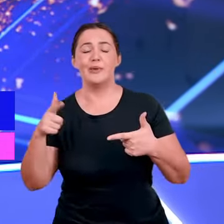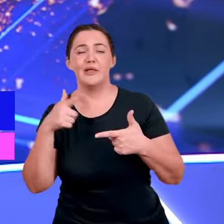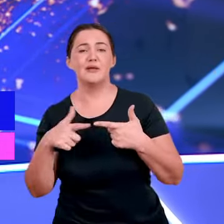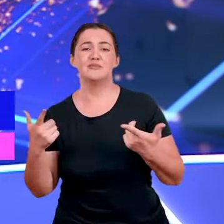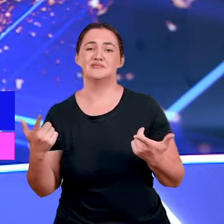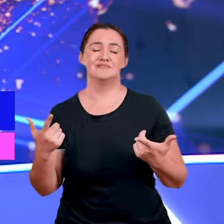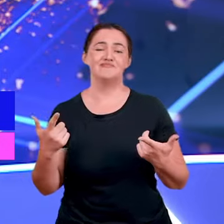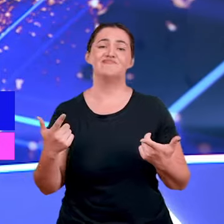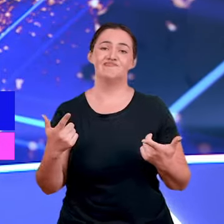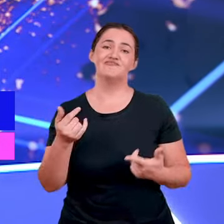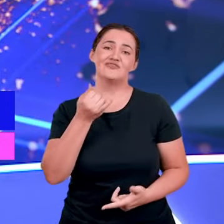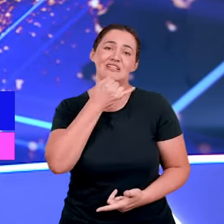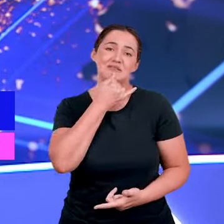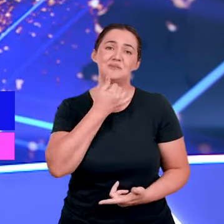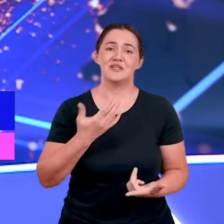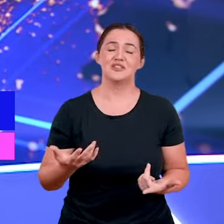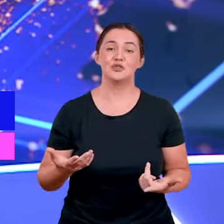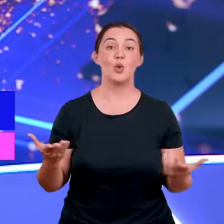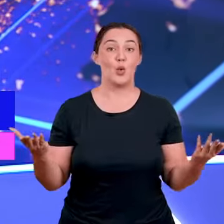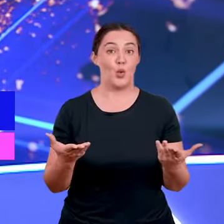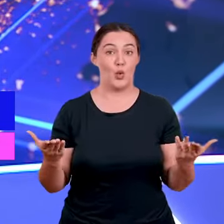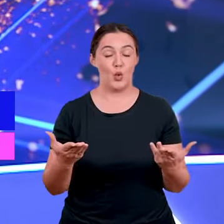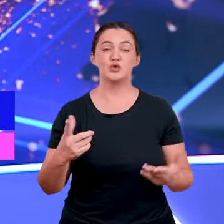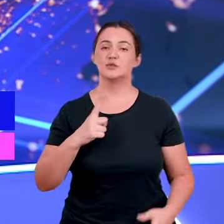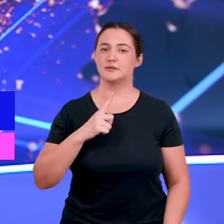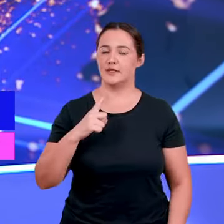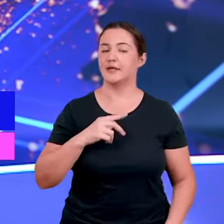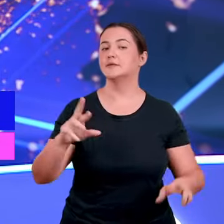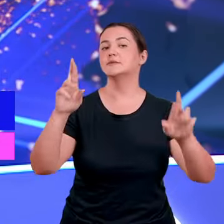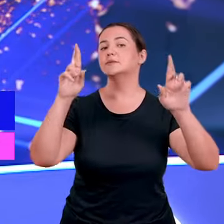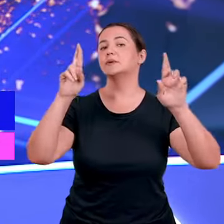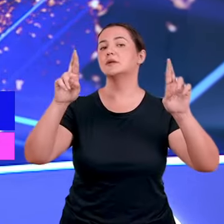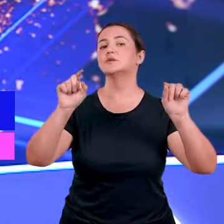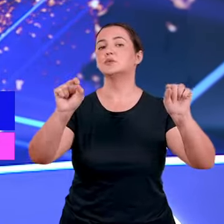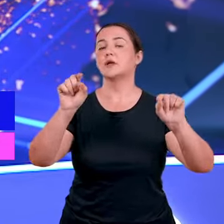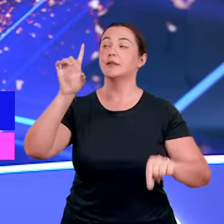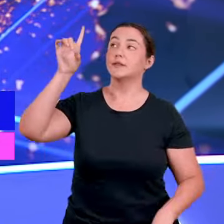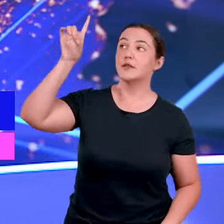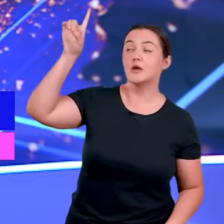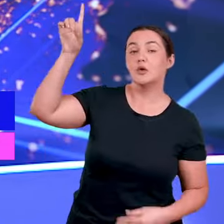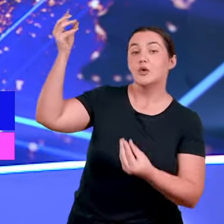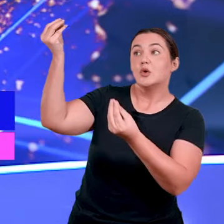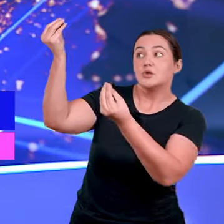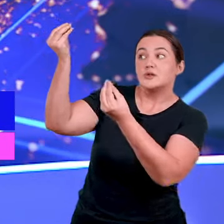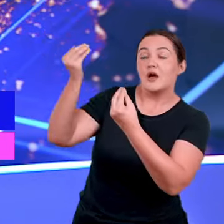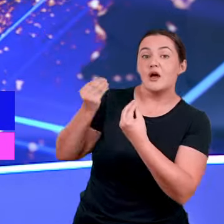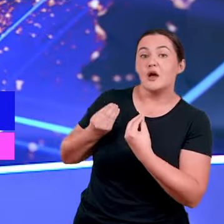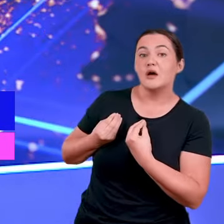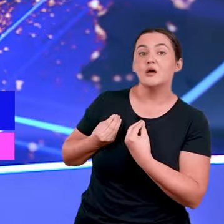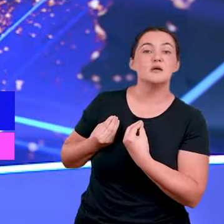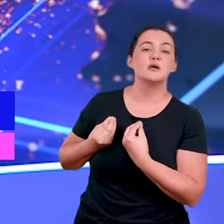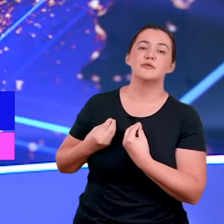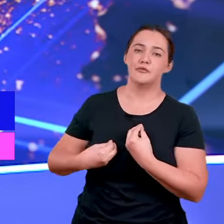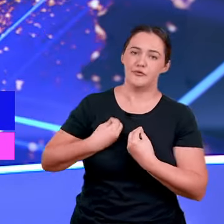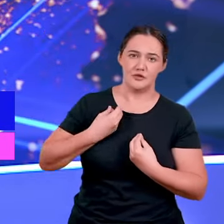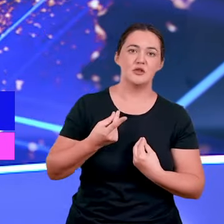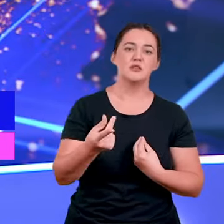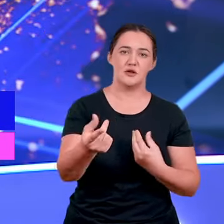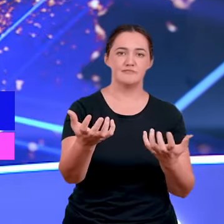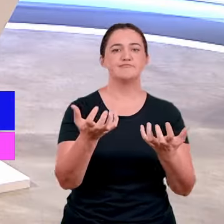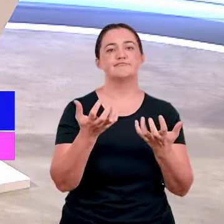trajetória. Mas quando nós temos a esperança, sabemos que o que Deus tem é vida eterna.